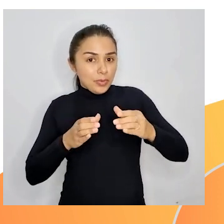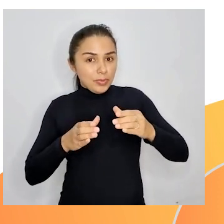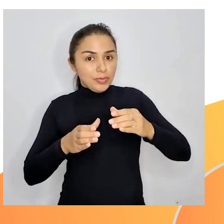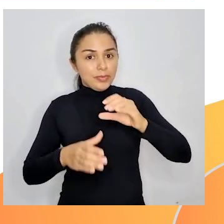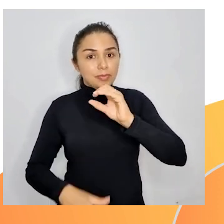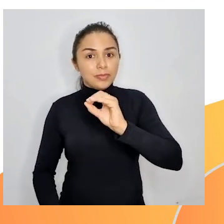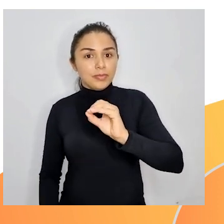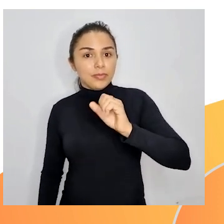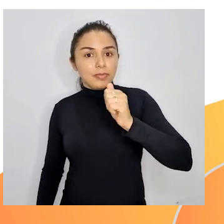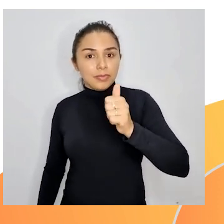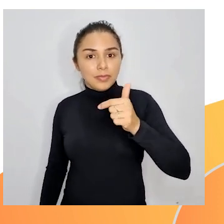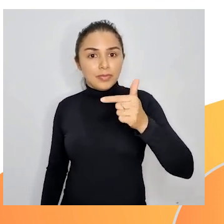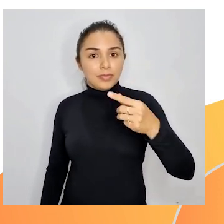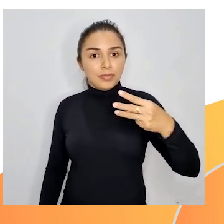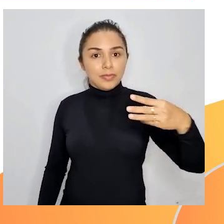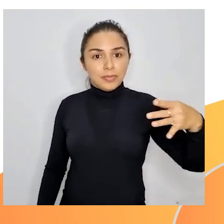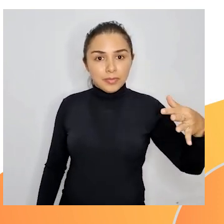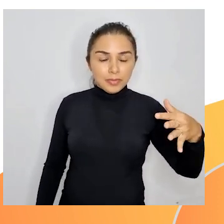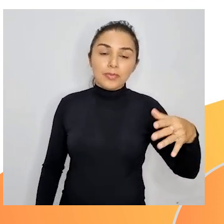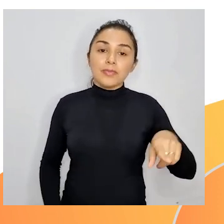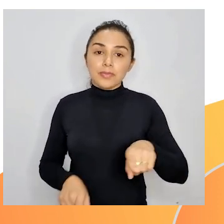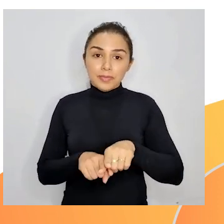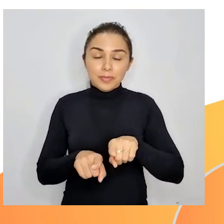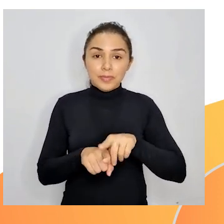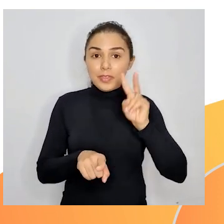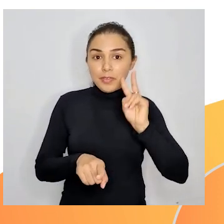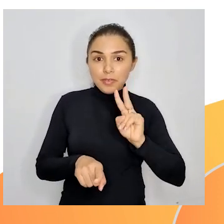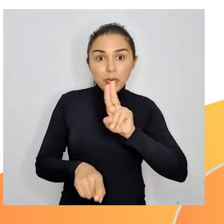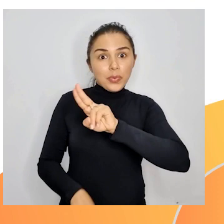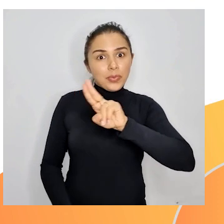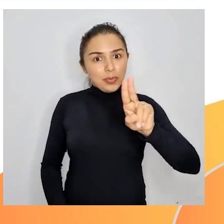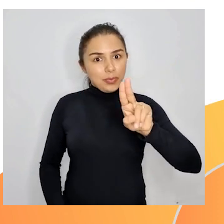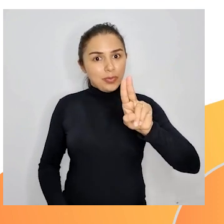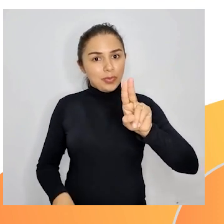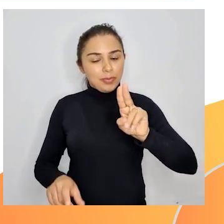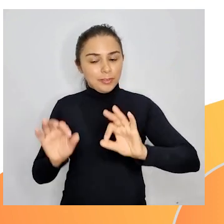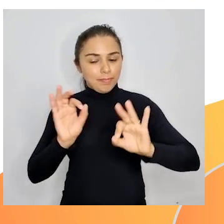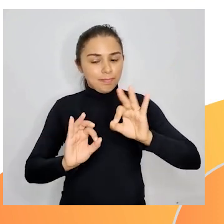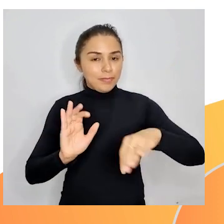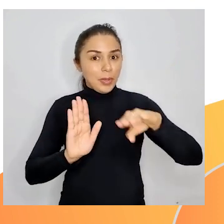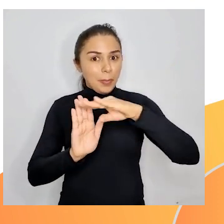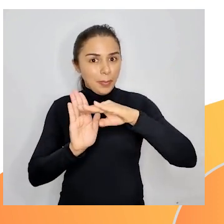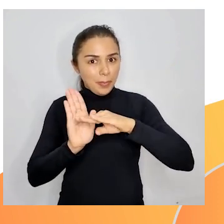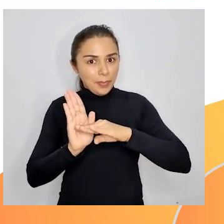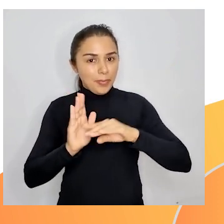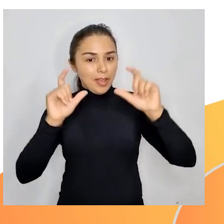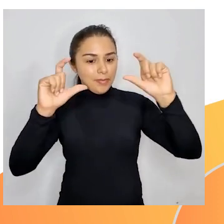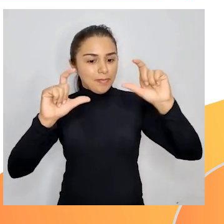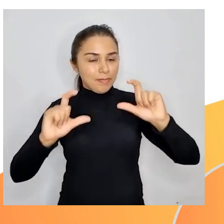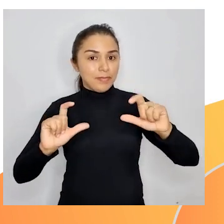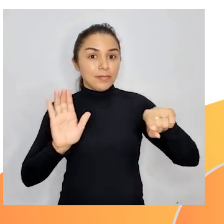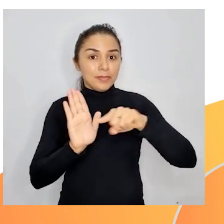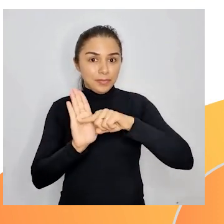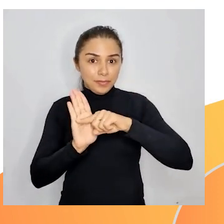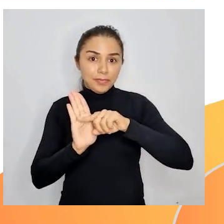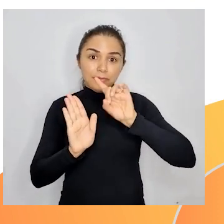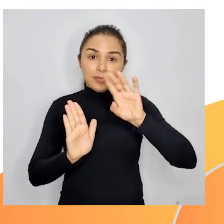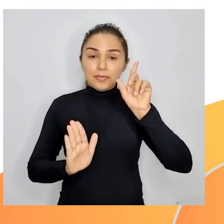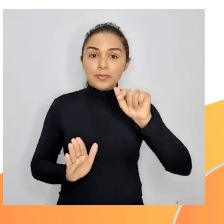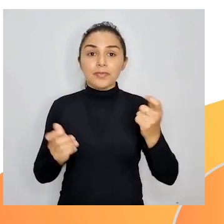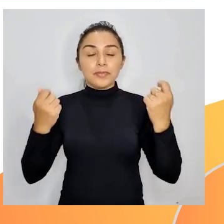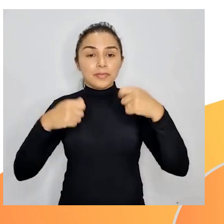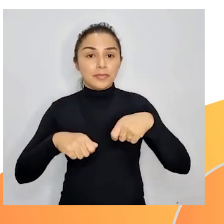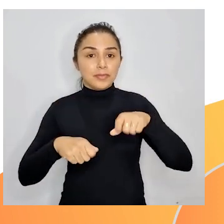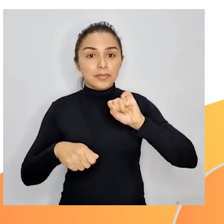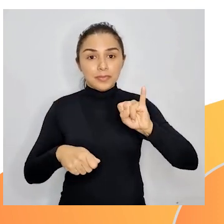identificar os nomes dos termos da subtração e entender que no conjunto dos números naturais, a subtração só é possível